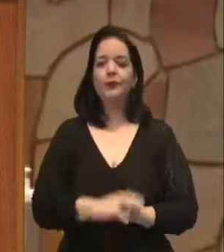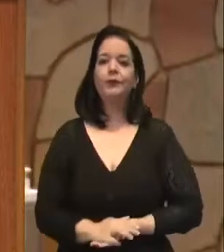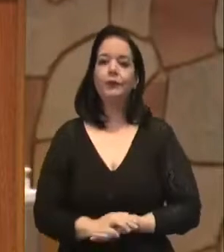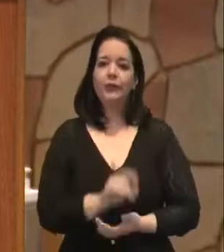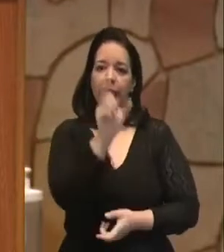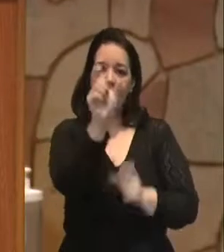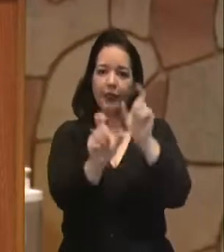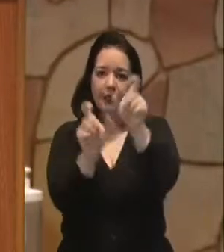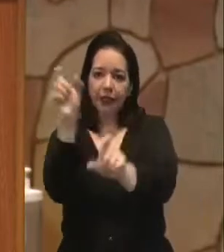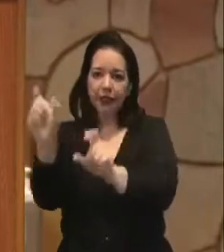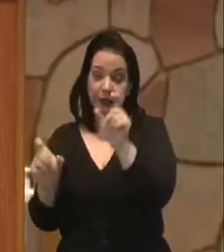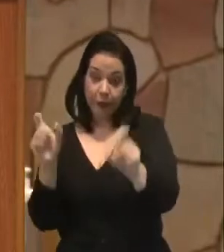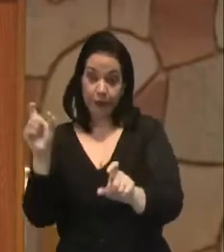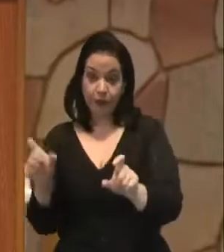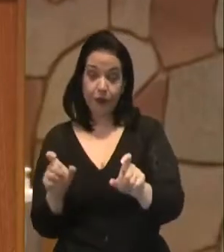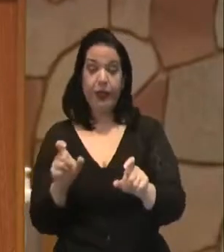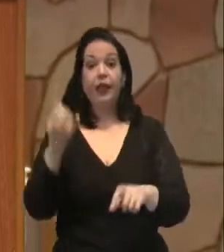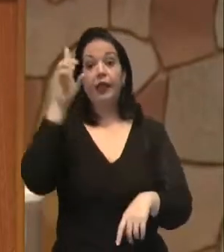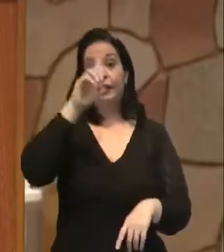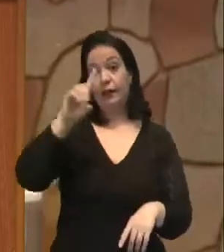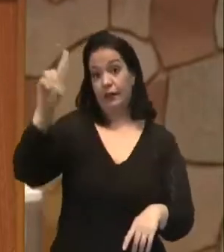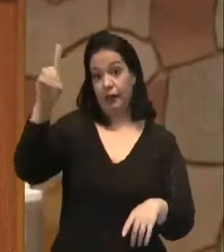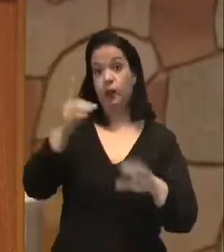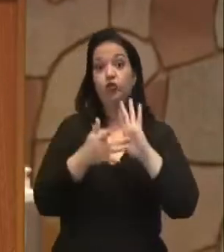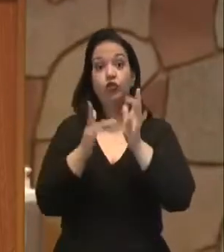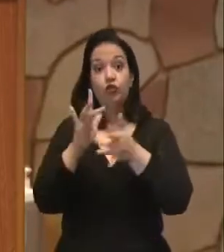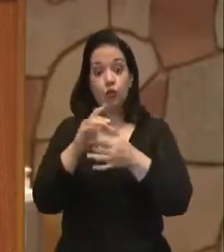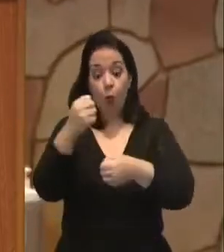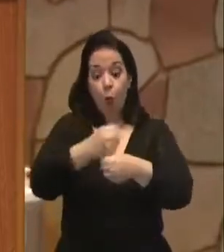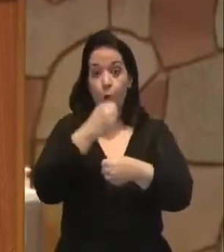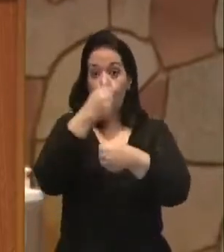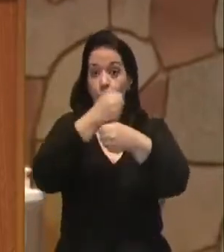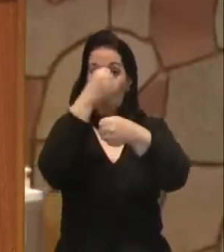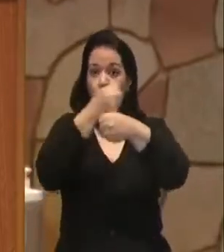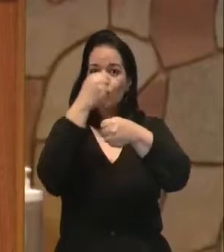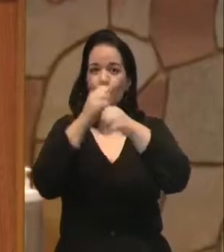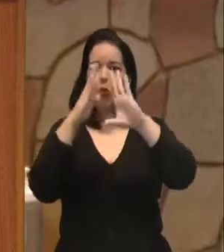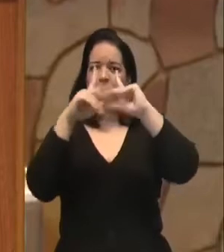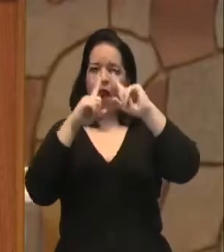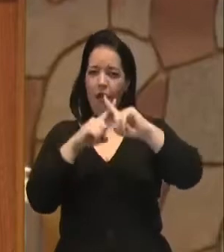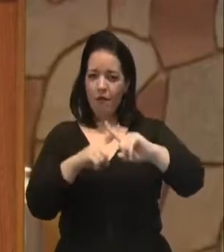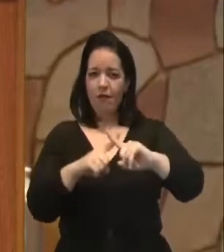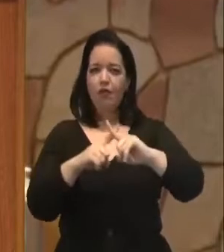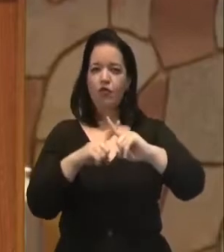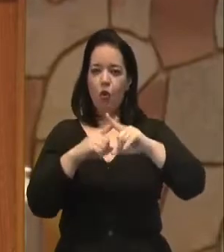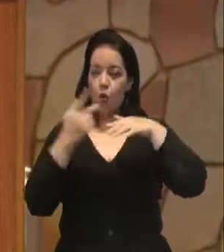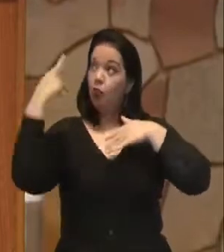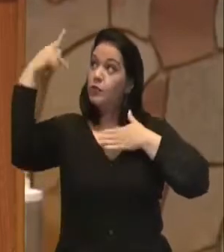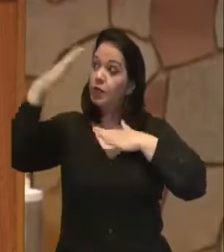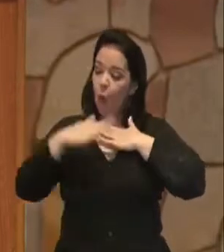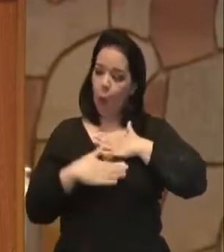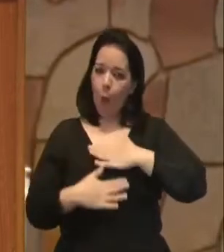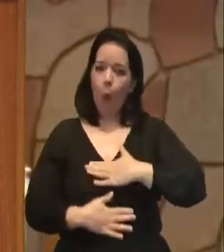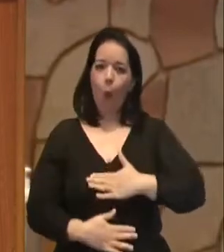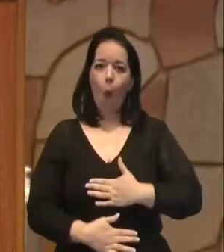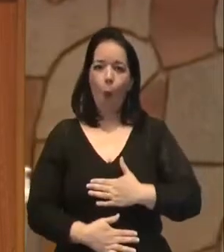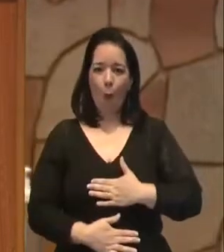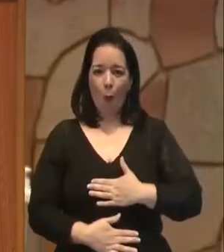próprio Jesus, o Senhor da igreja, está construindo, está edificando o seu corpo. Veja a